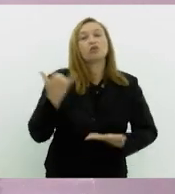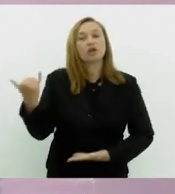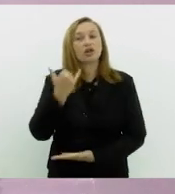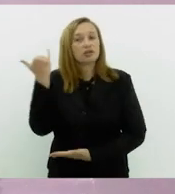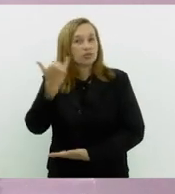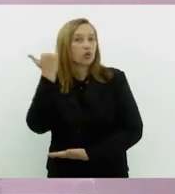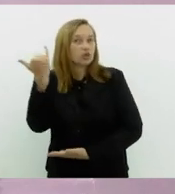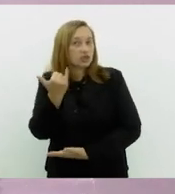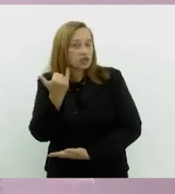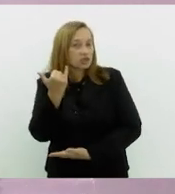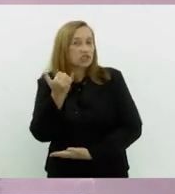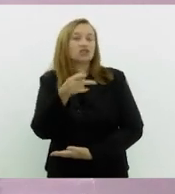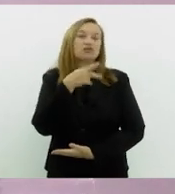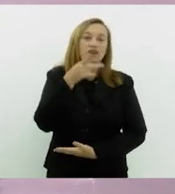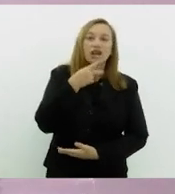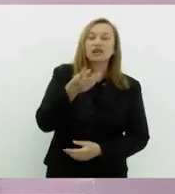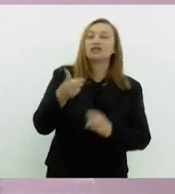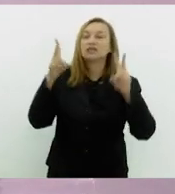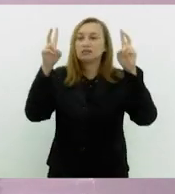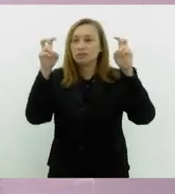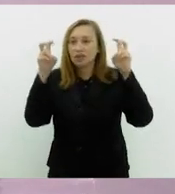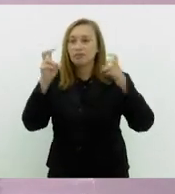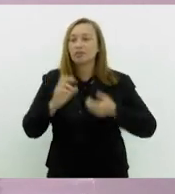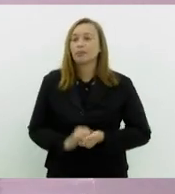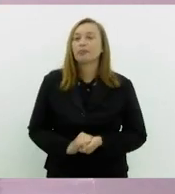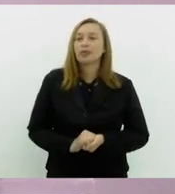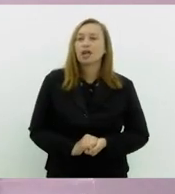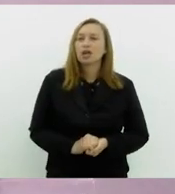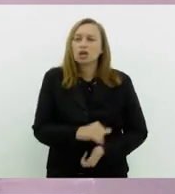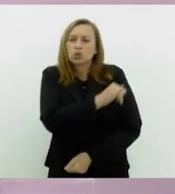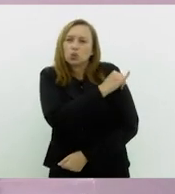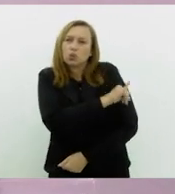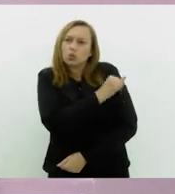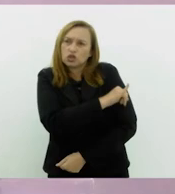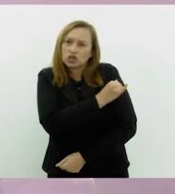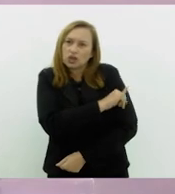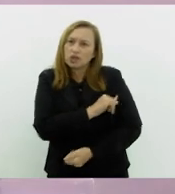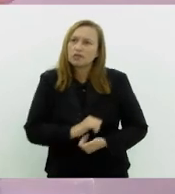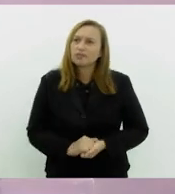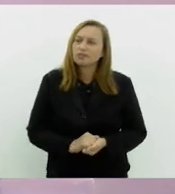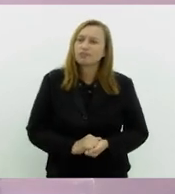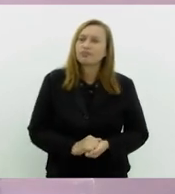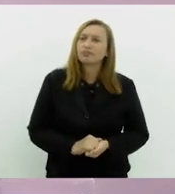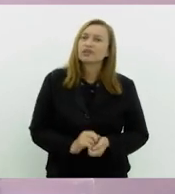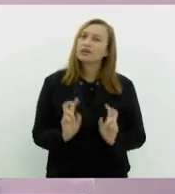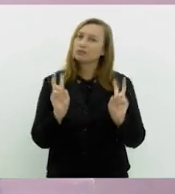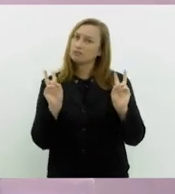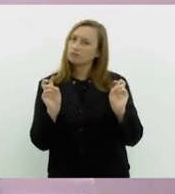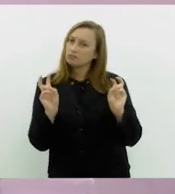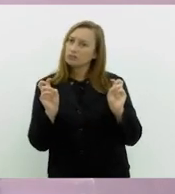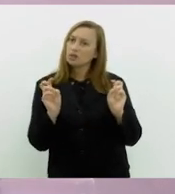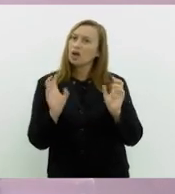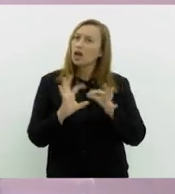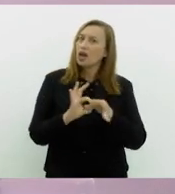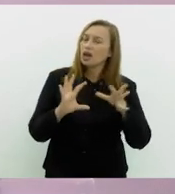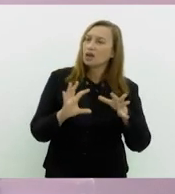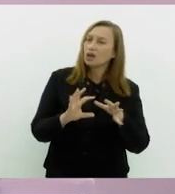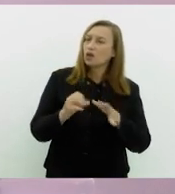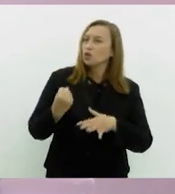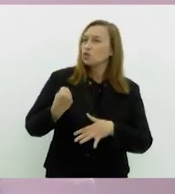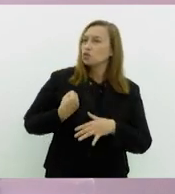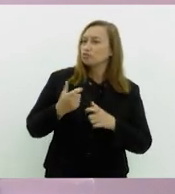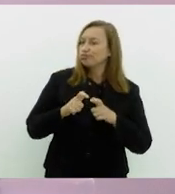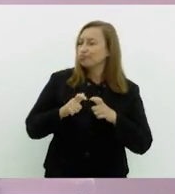importante a gente trazer isso. E o Rio de Janeiro, nesse caso, lidera o